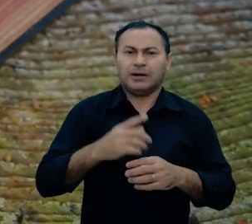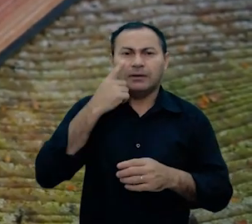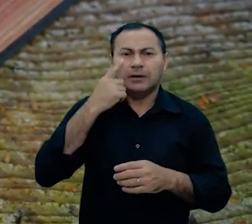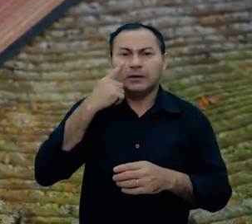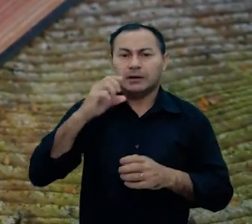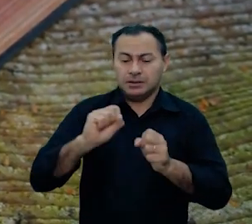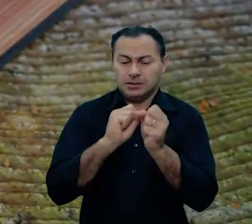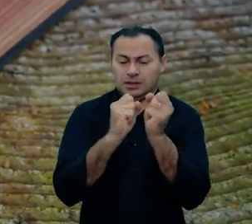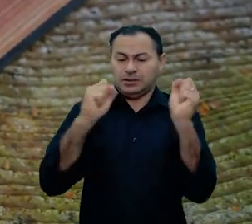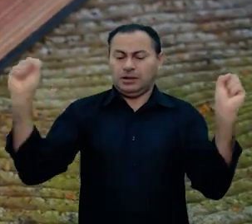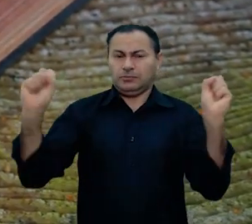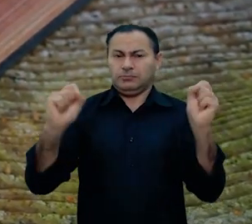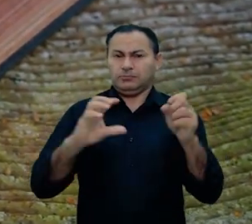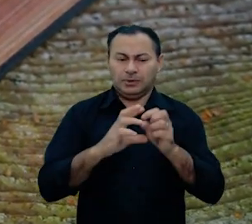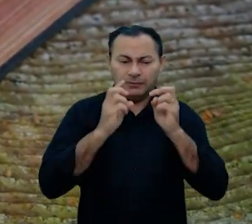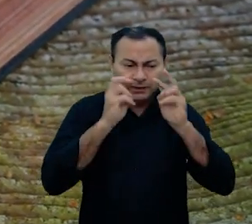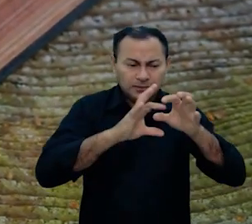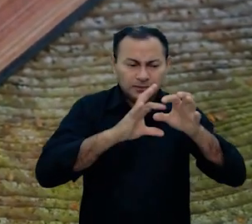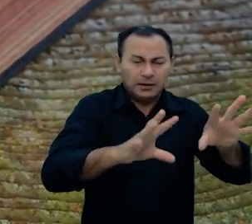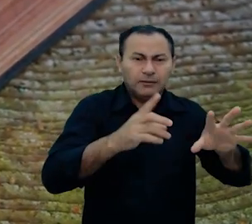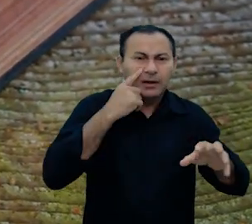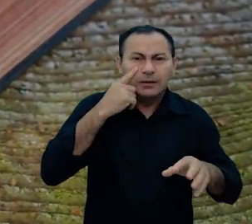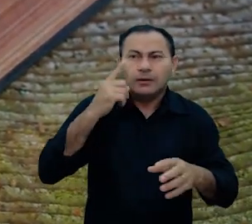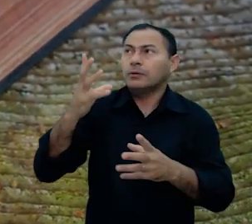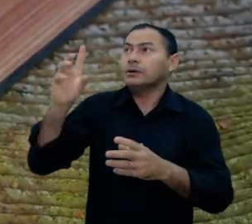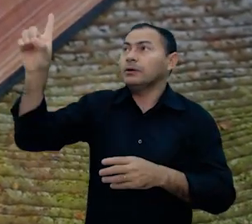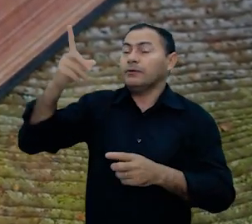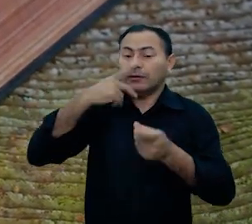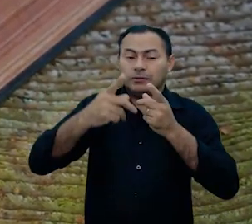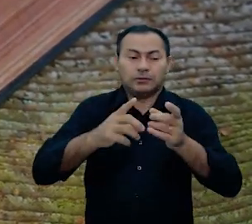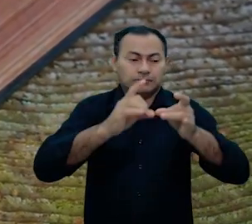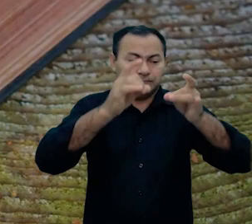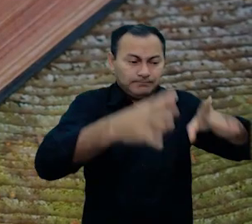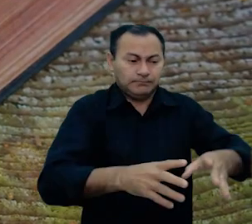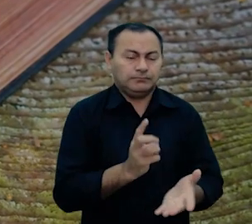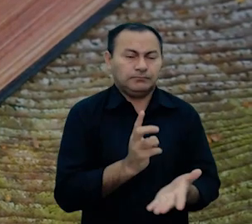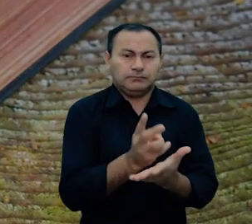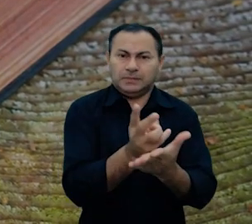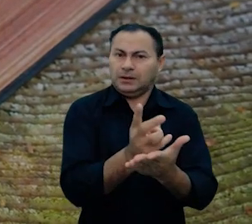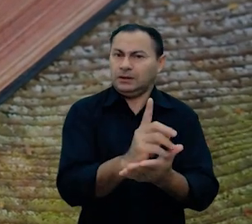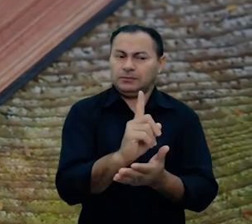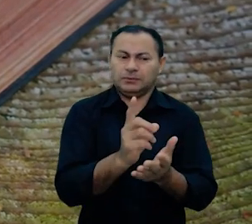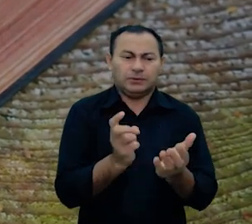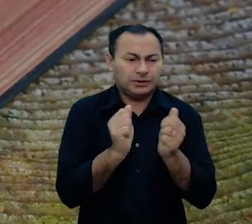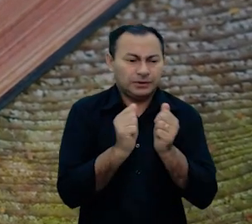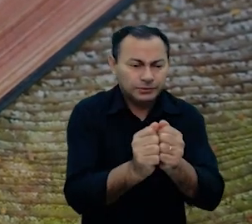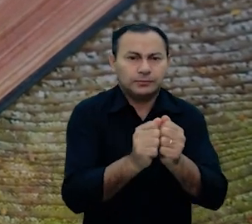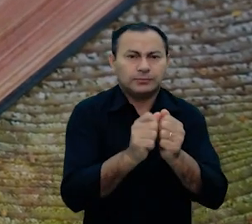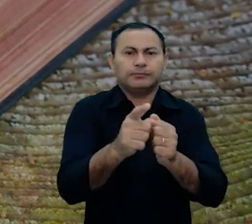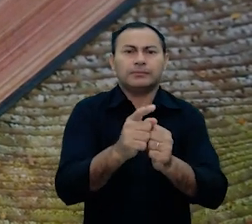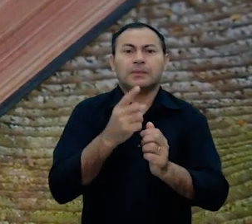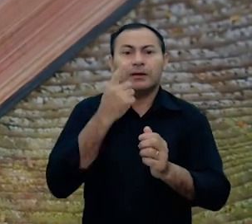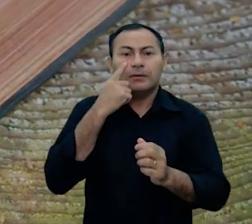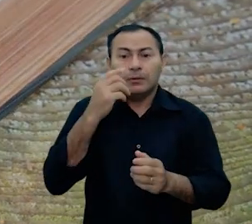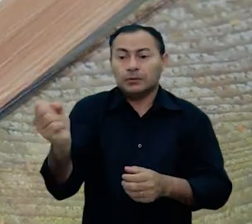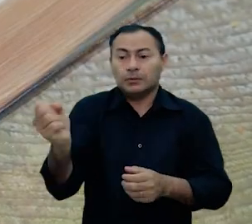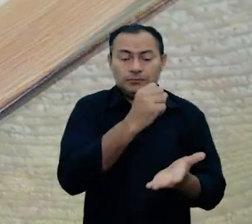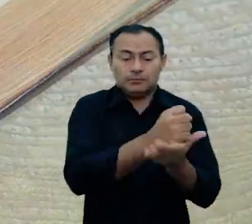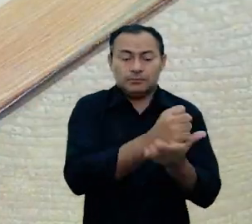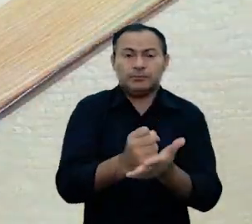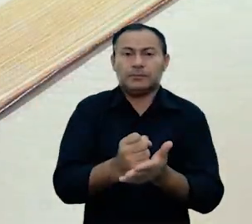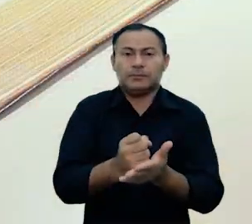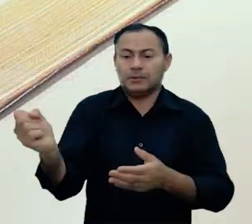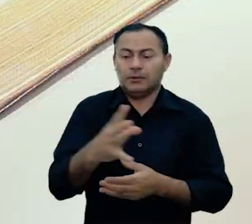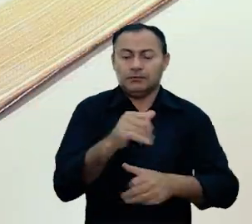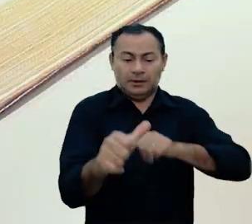"Não deixarei vocês e nem abandonarei." Muitos versículos sustentam o fato de que uma vez que vivemos o que o Novo Testamento é chamado